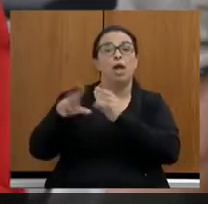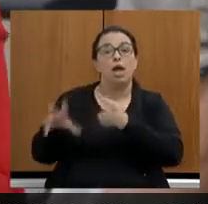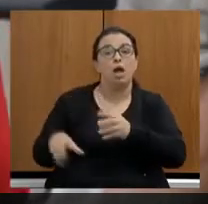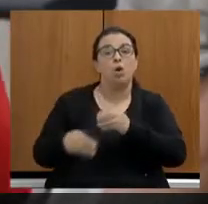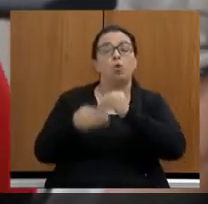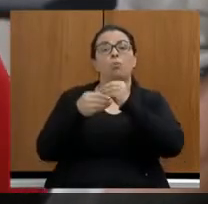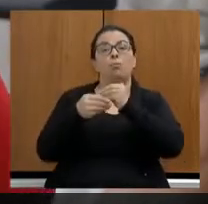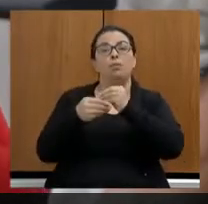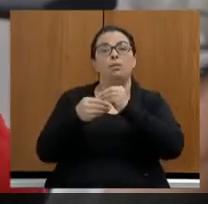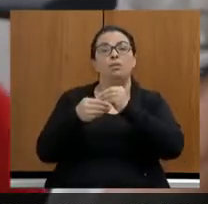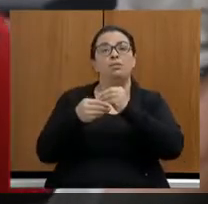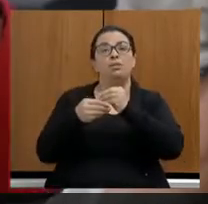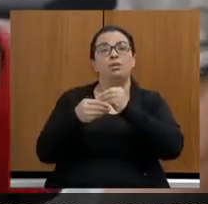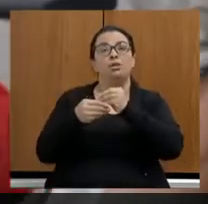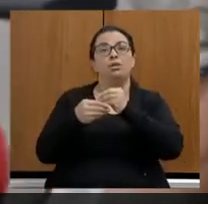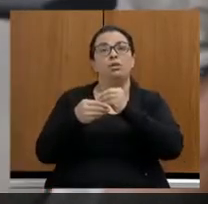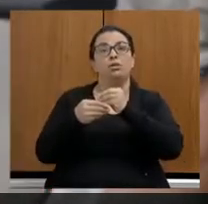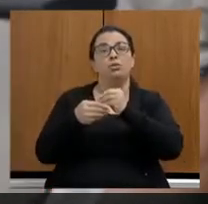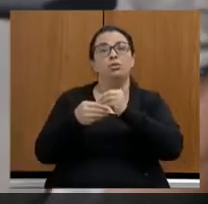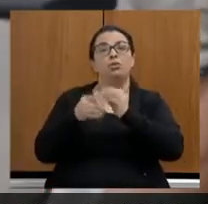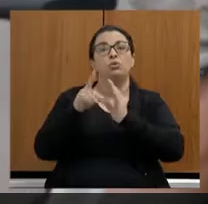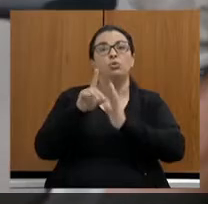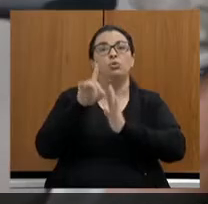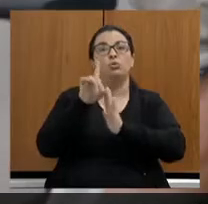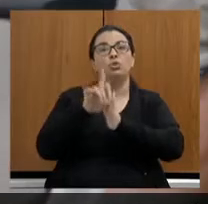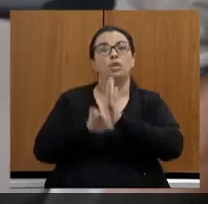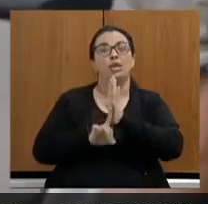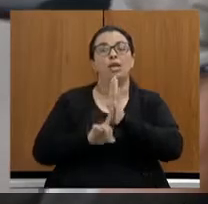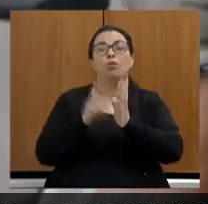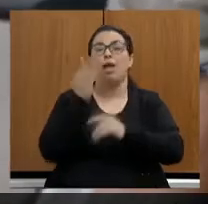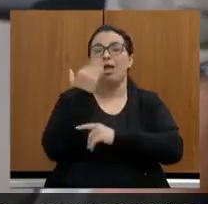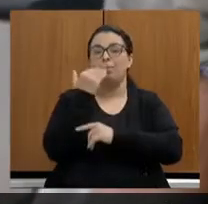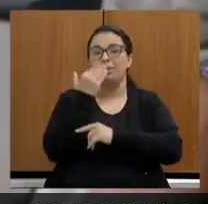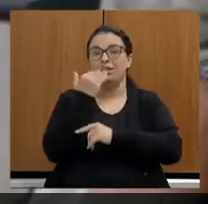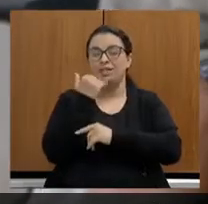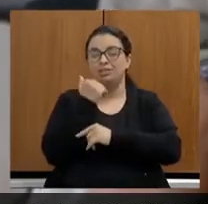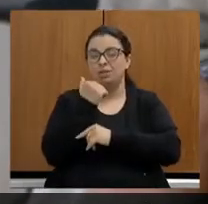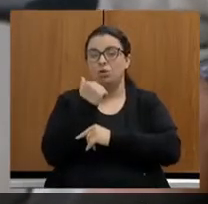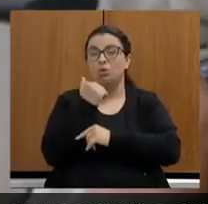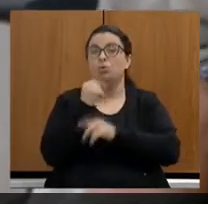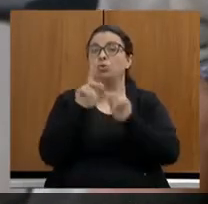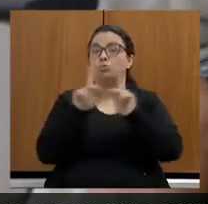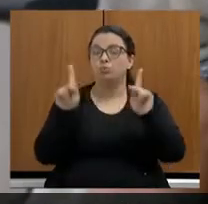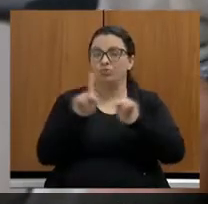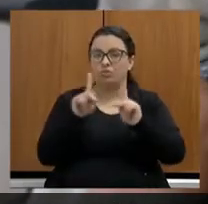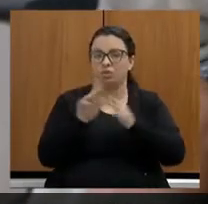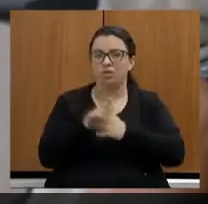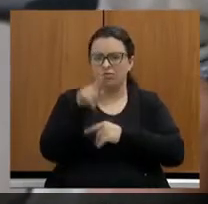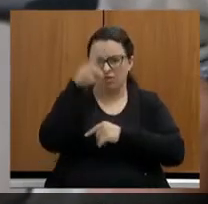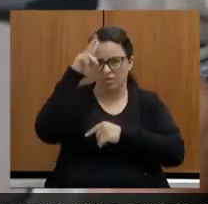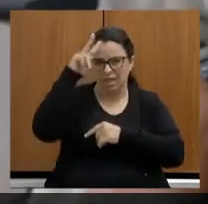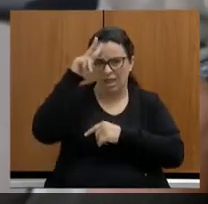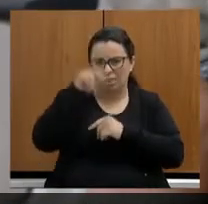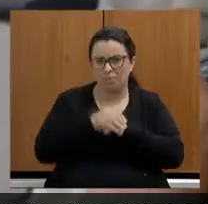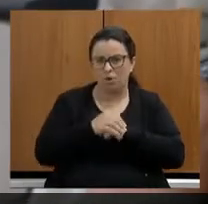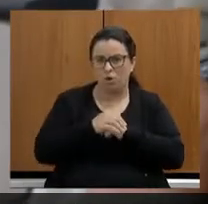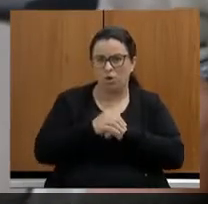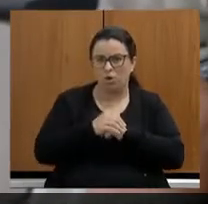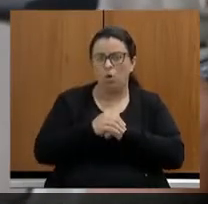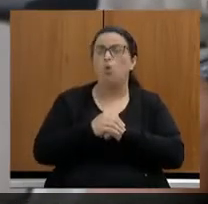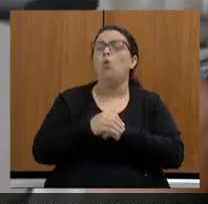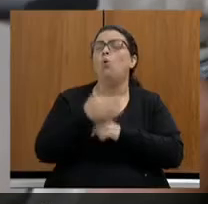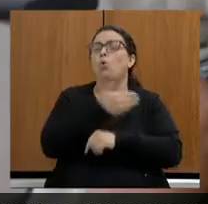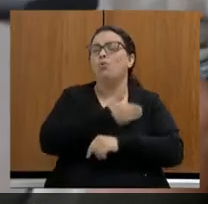dará direito as professoras da alimentação na escola porque se lembram em 2012 quando o governo do PSDB proibiu as